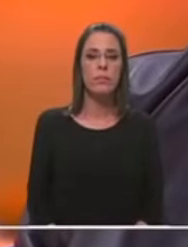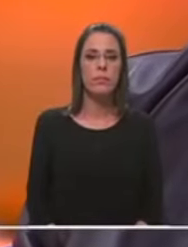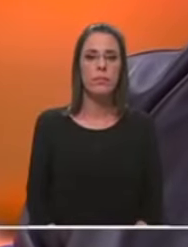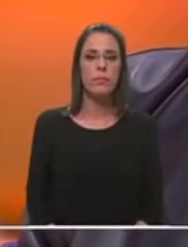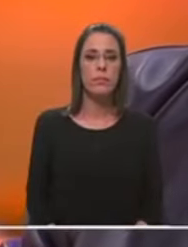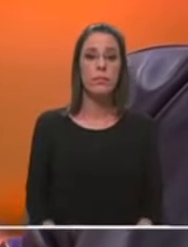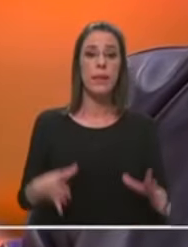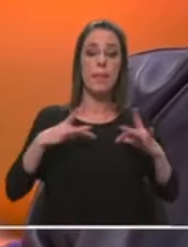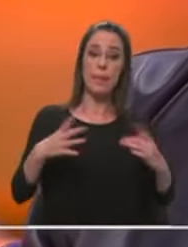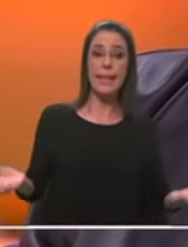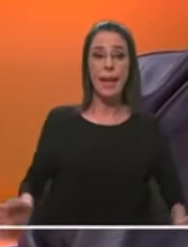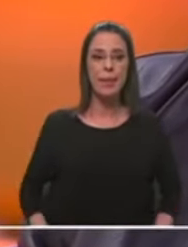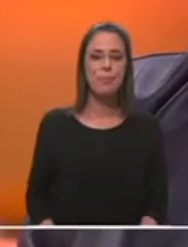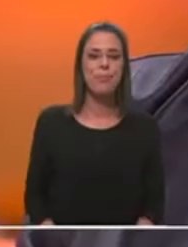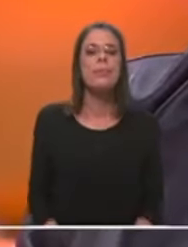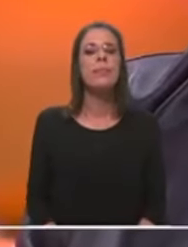de passear.